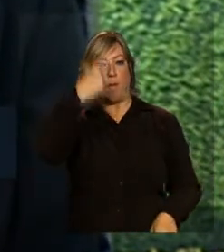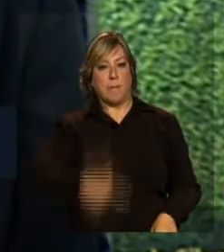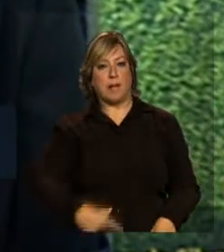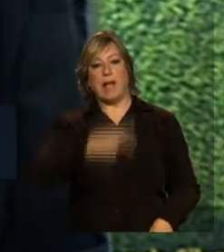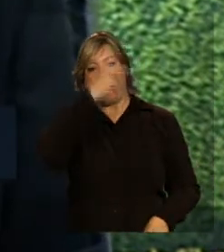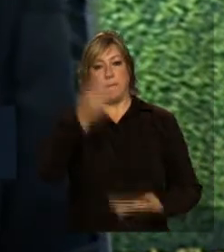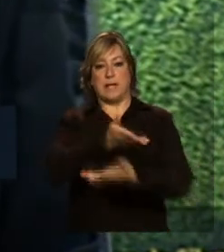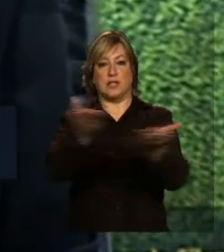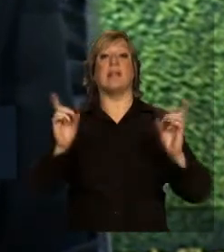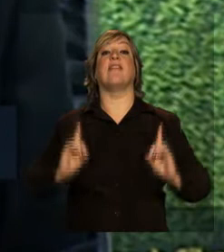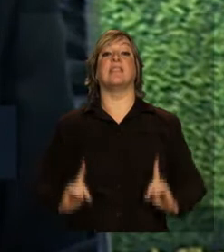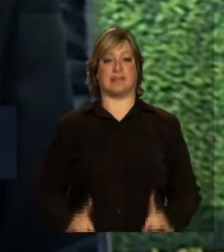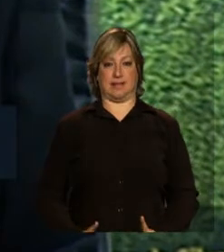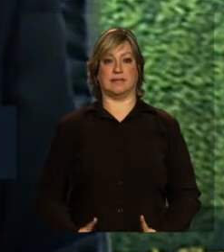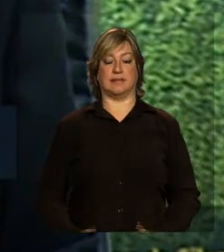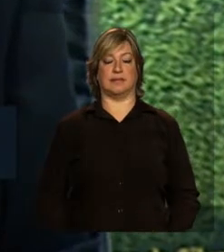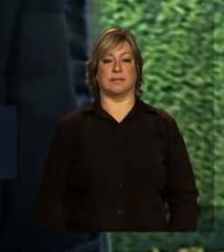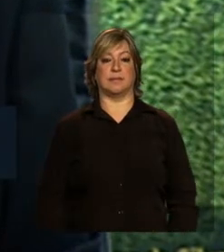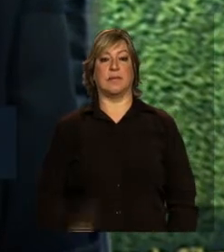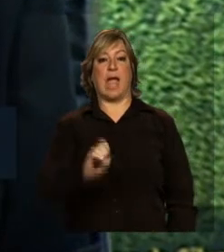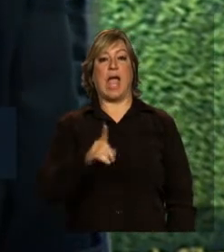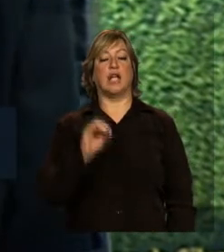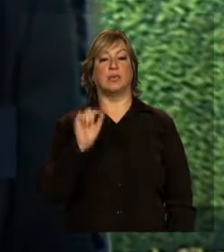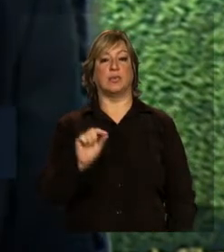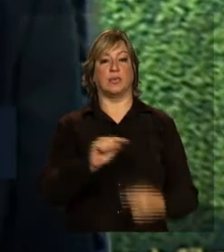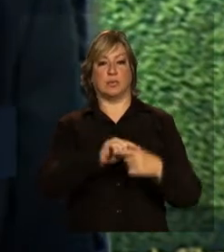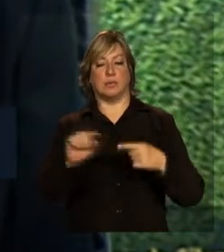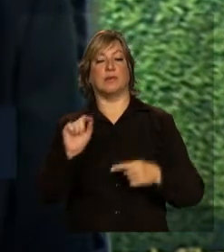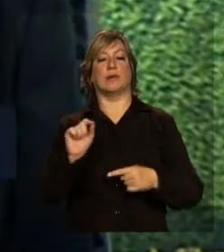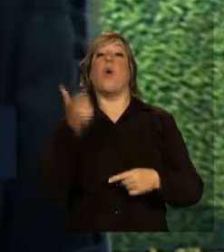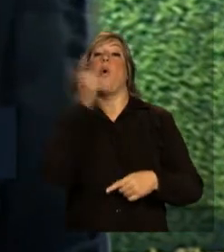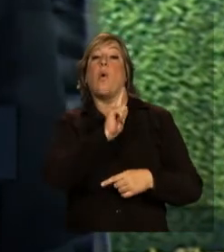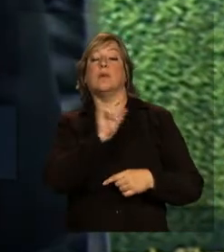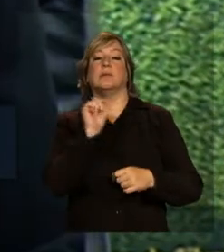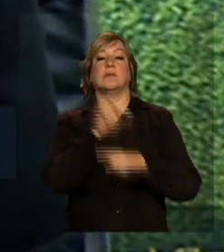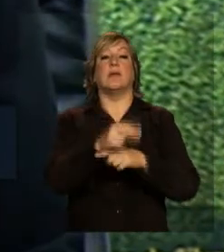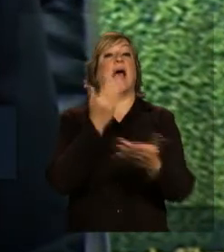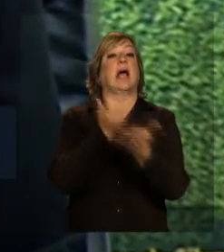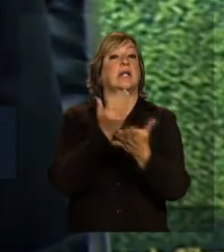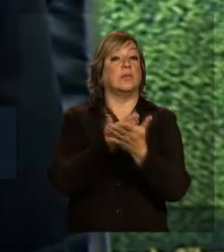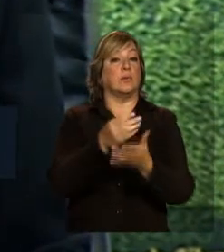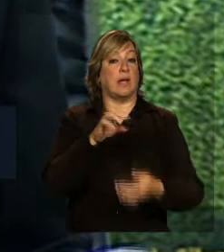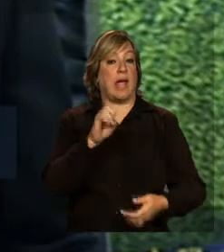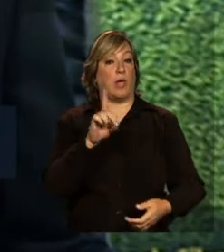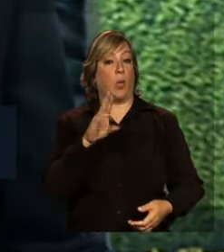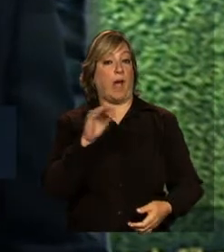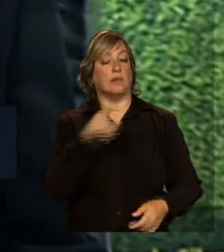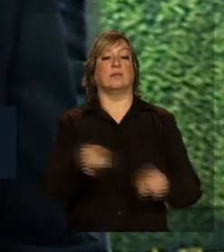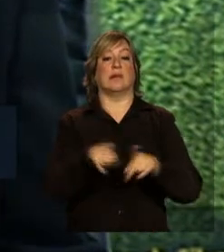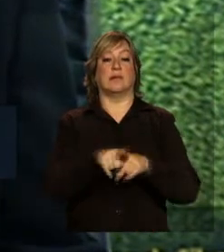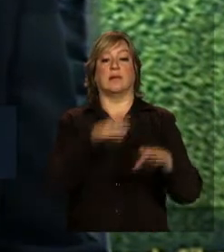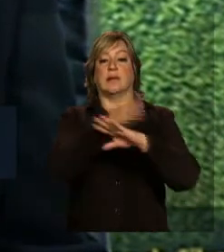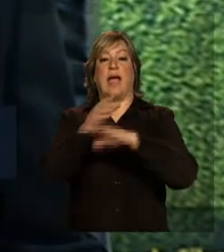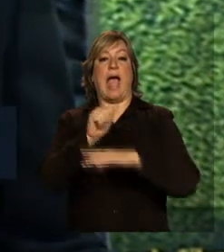das pessoas com deficiência. O eixo acesso à educação, o eixo